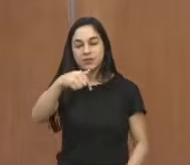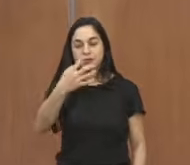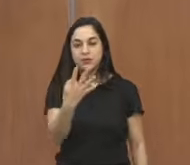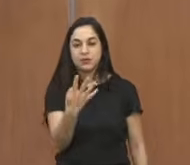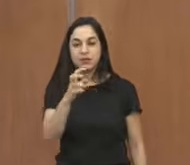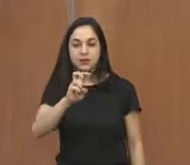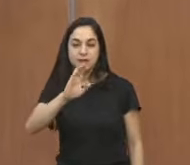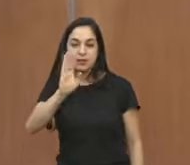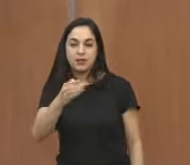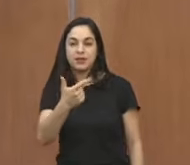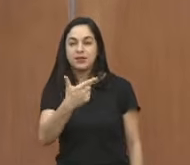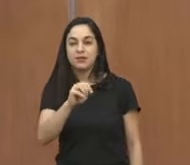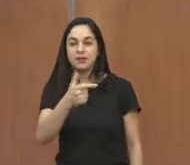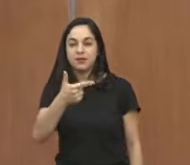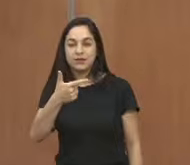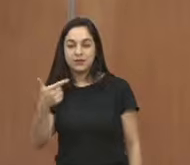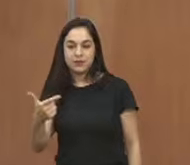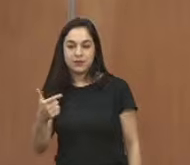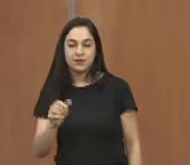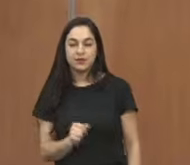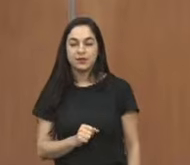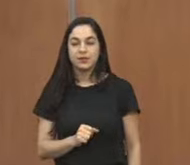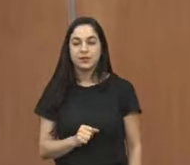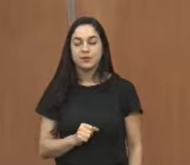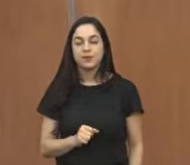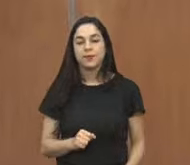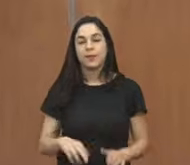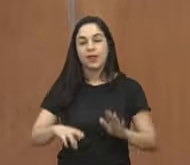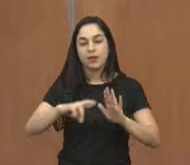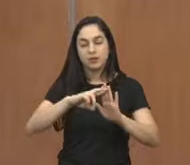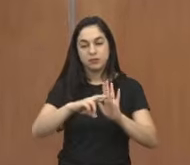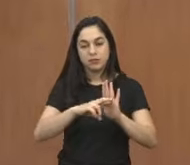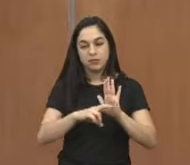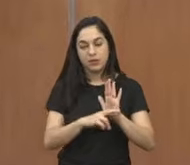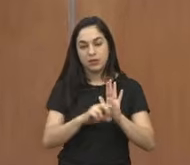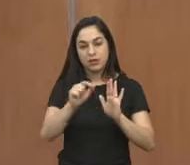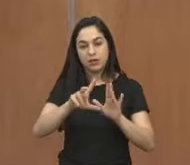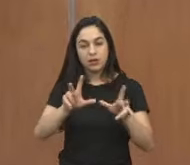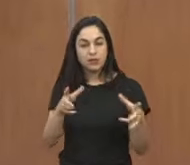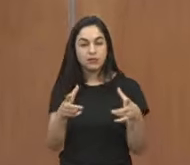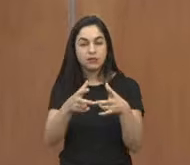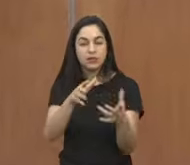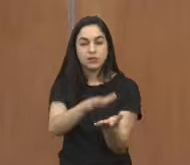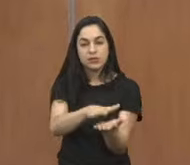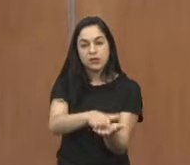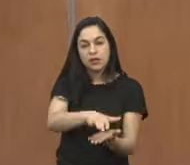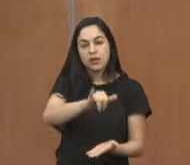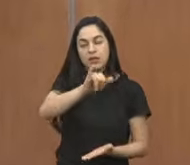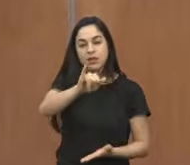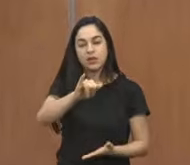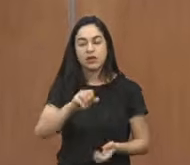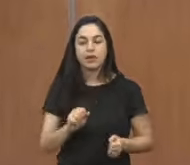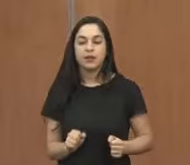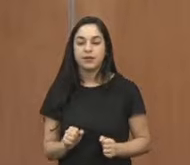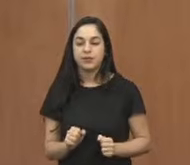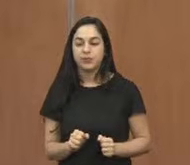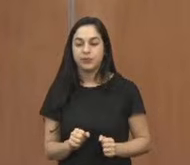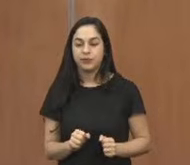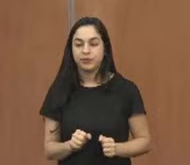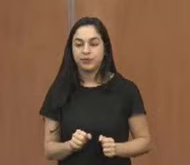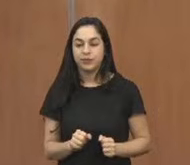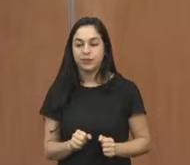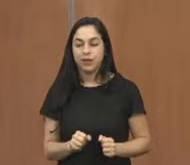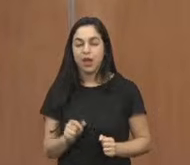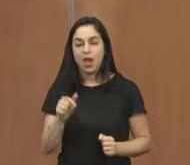745/2022, regimento interno da Câmara Municipal de Jacareí, nos termos que especifica.